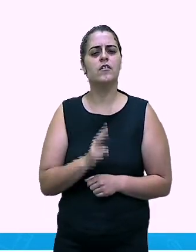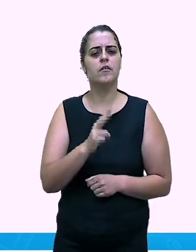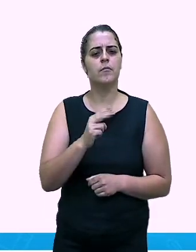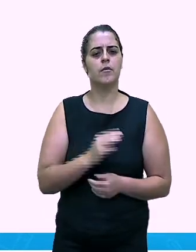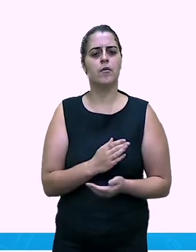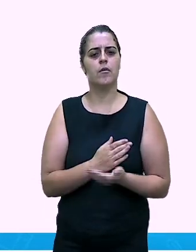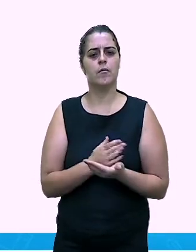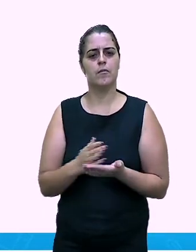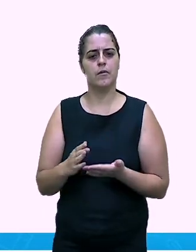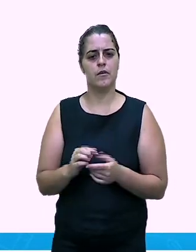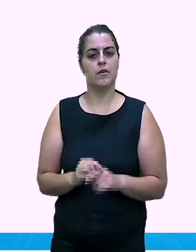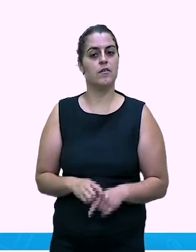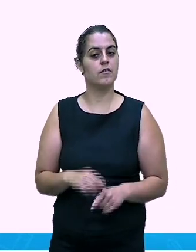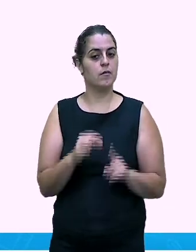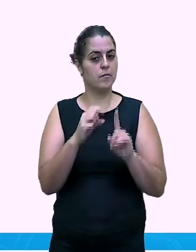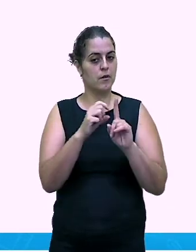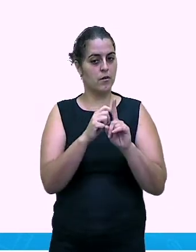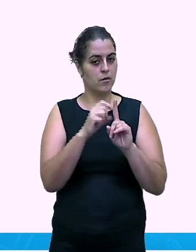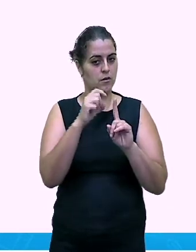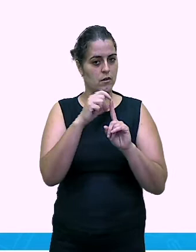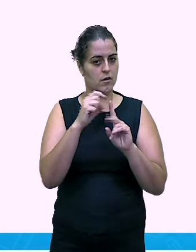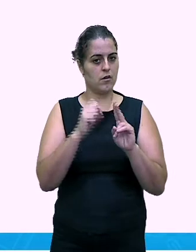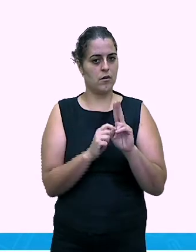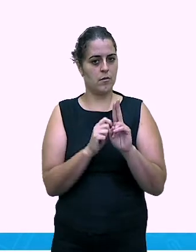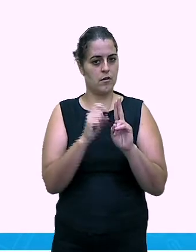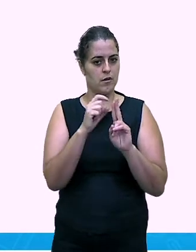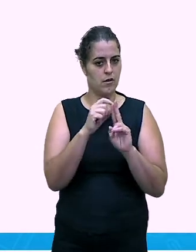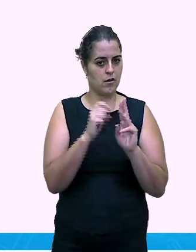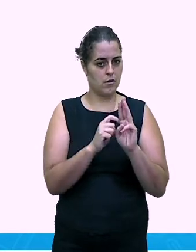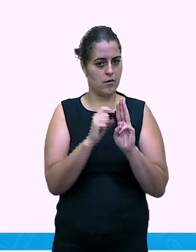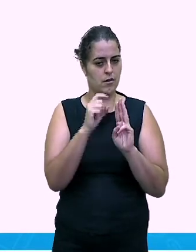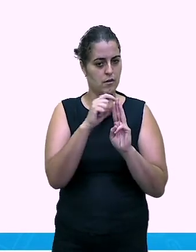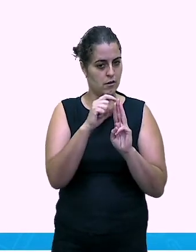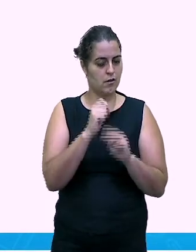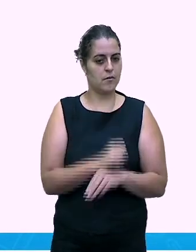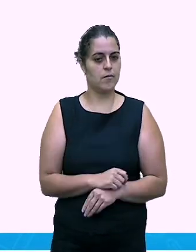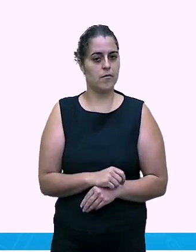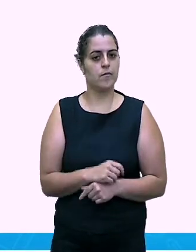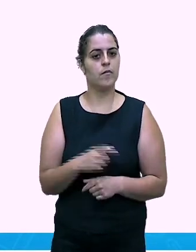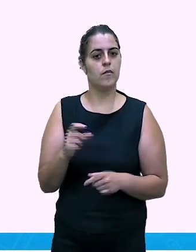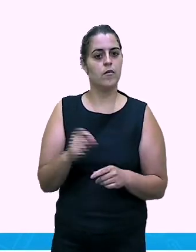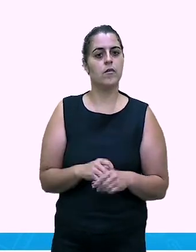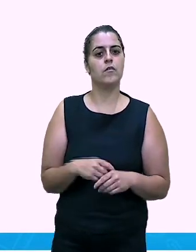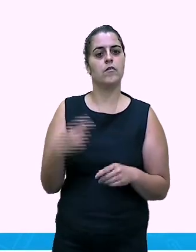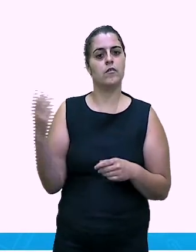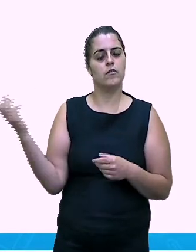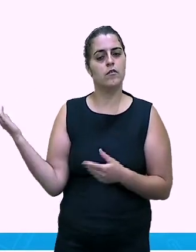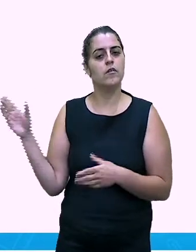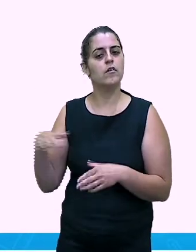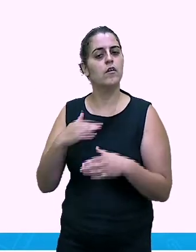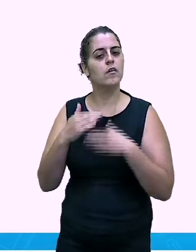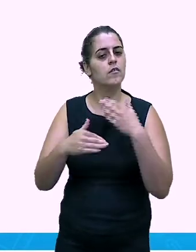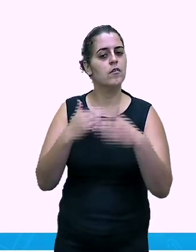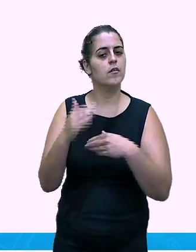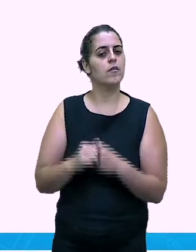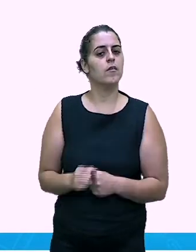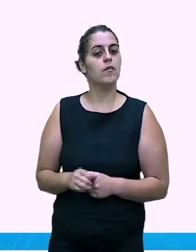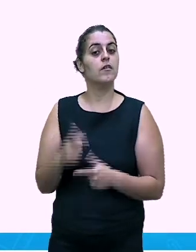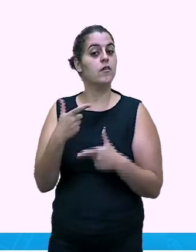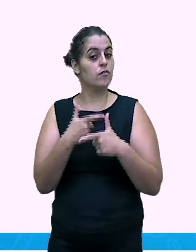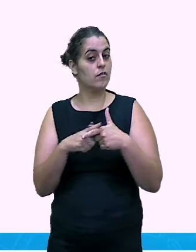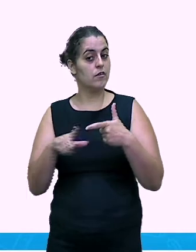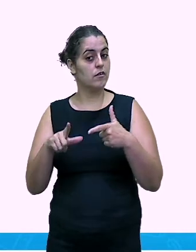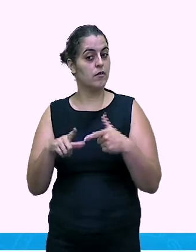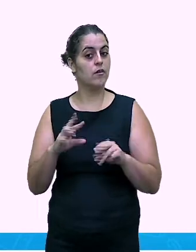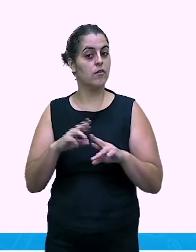começa a resolver pela unidade, depois dezena, depois centena, unidade milhar e assim por diante.